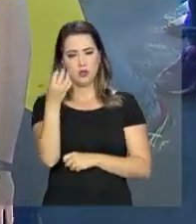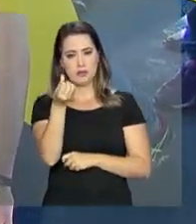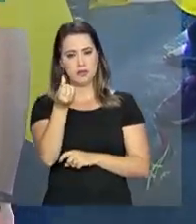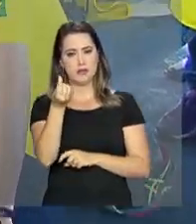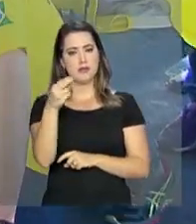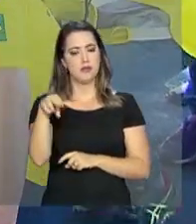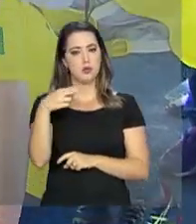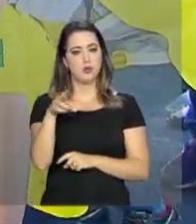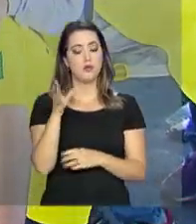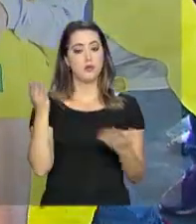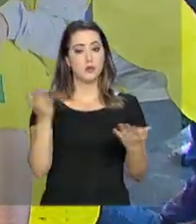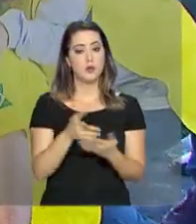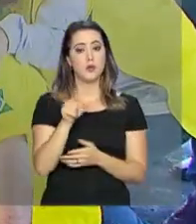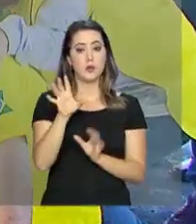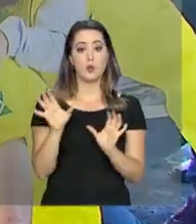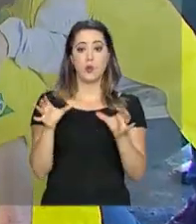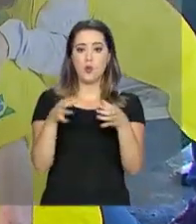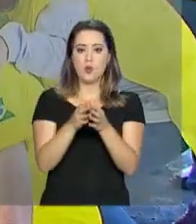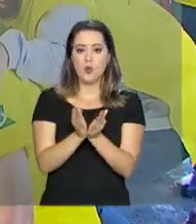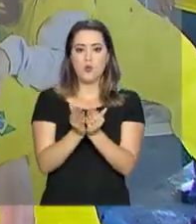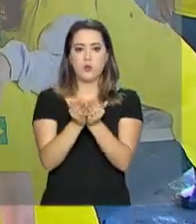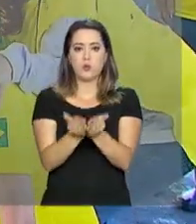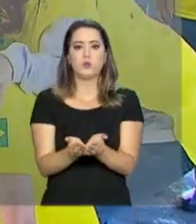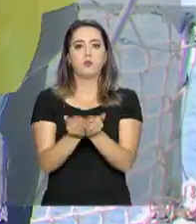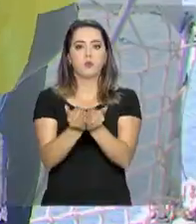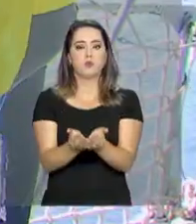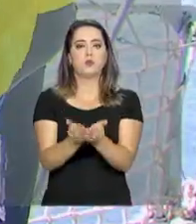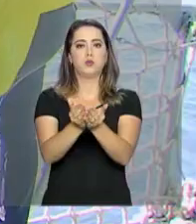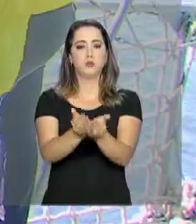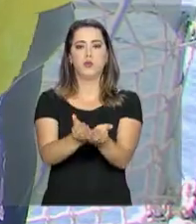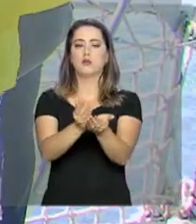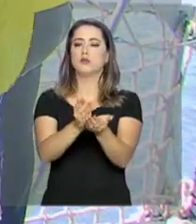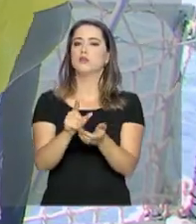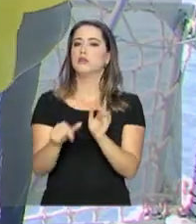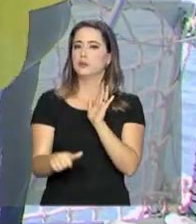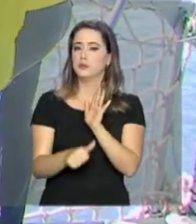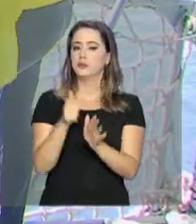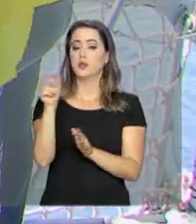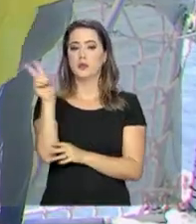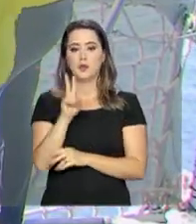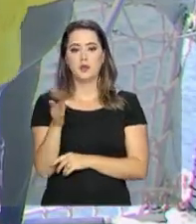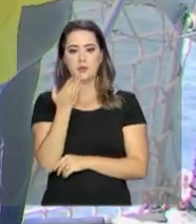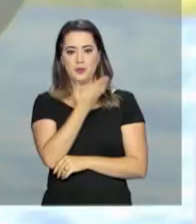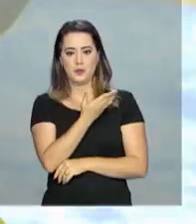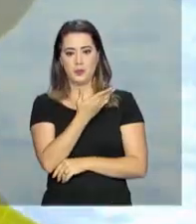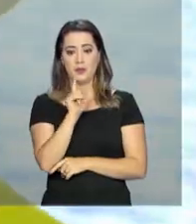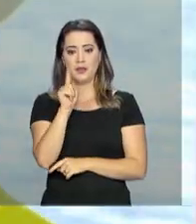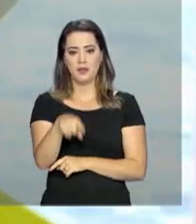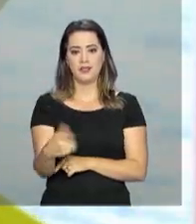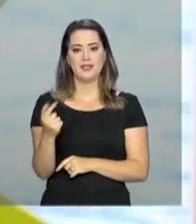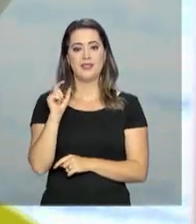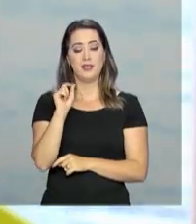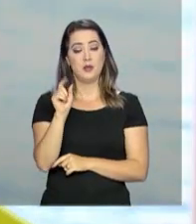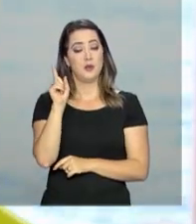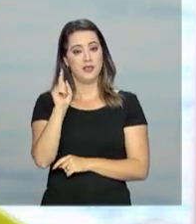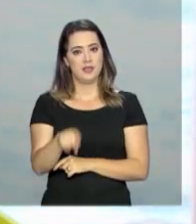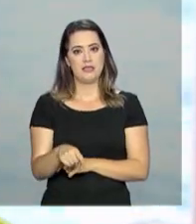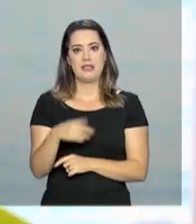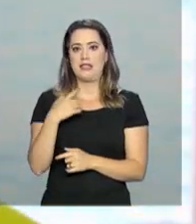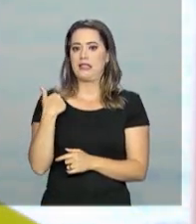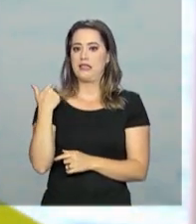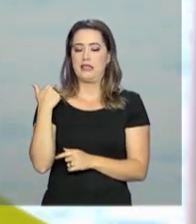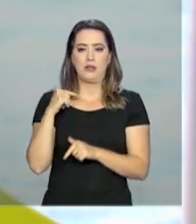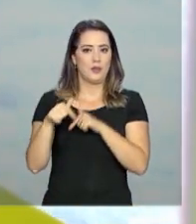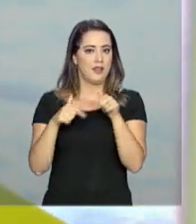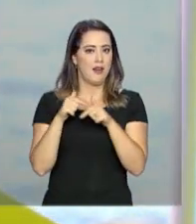levar os novatos do projeto rondon pelo rio paraguai é a primeira vez de luís filipe no navio o que para ele torna a